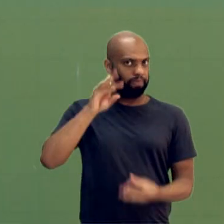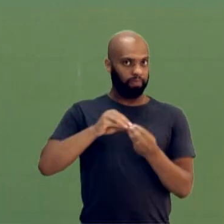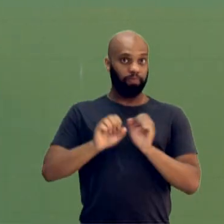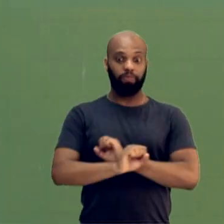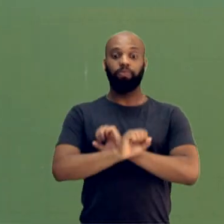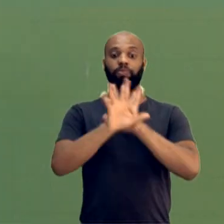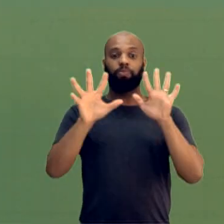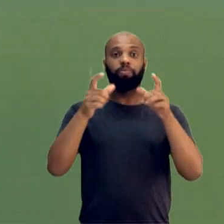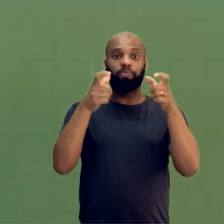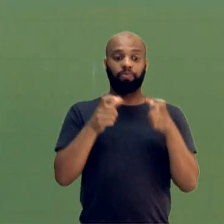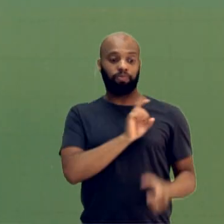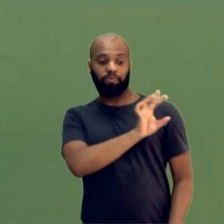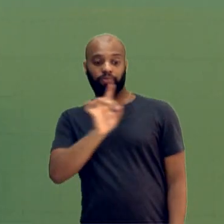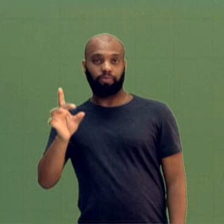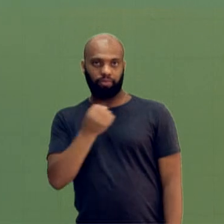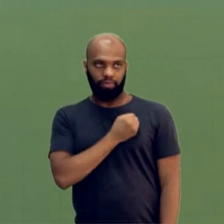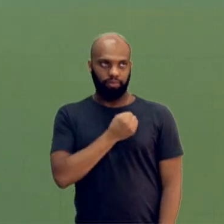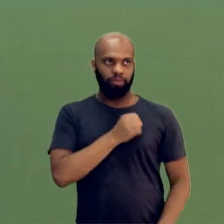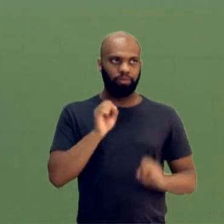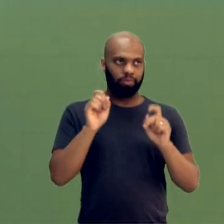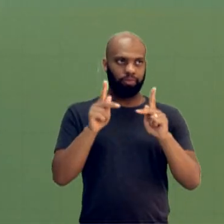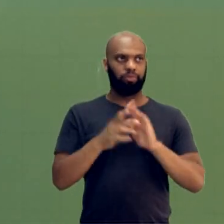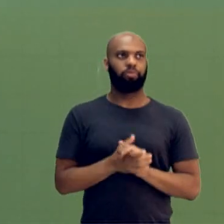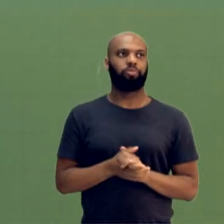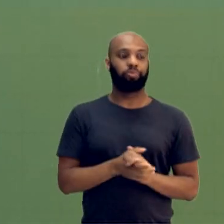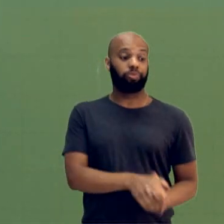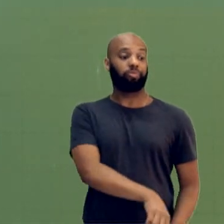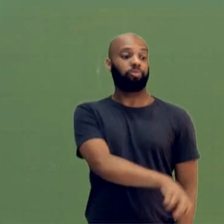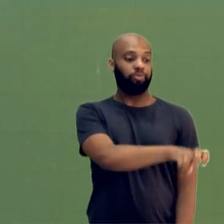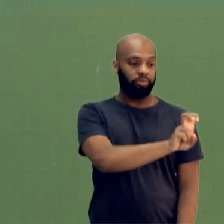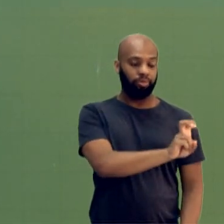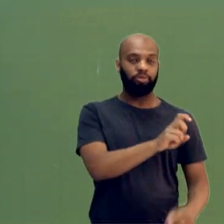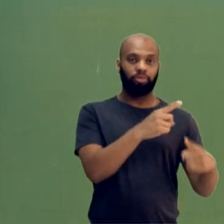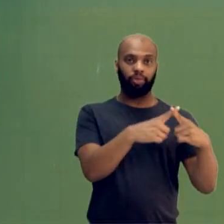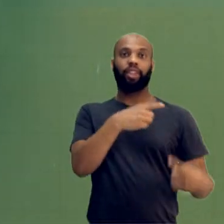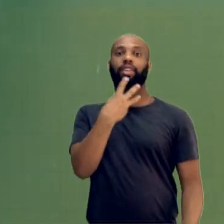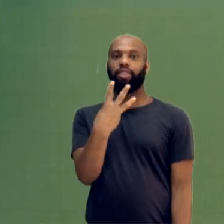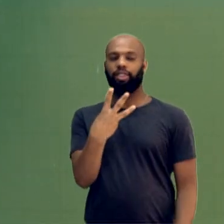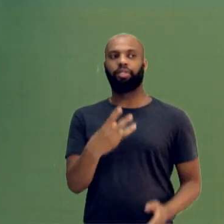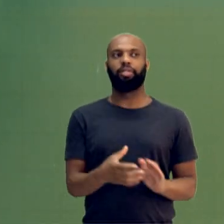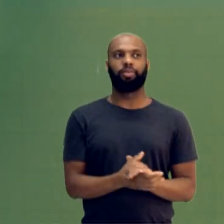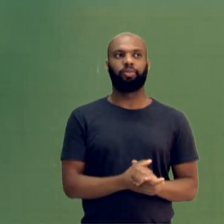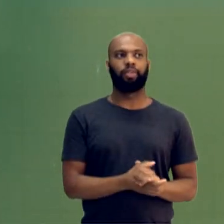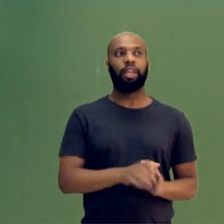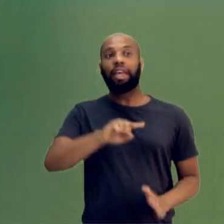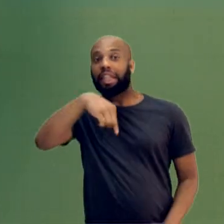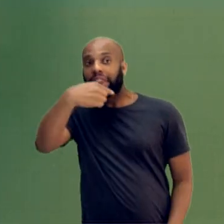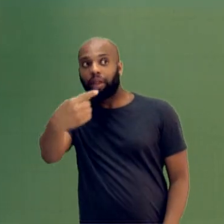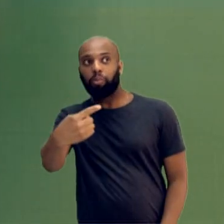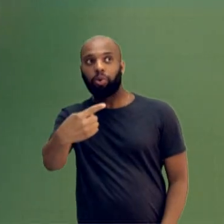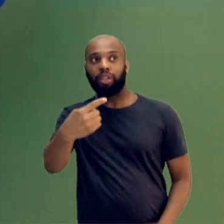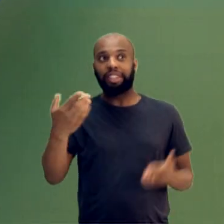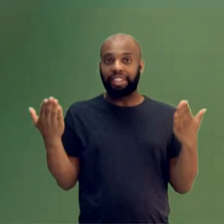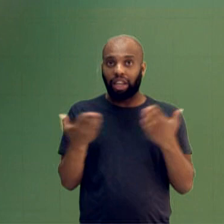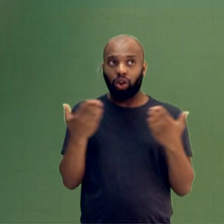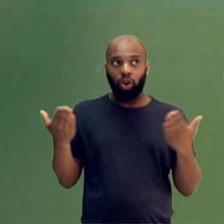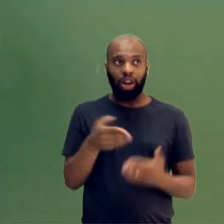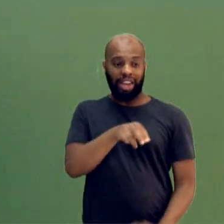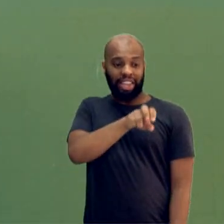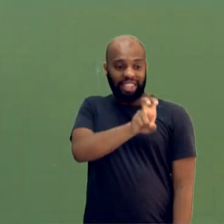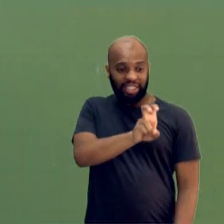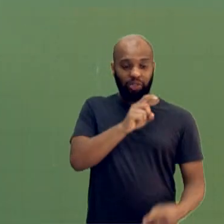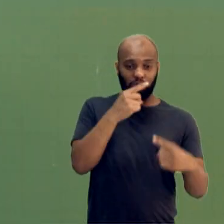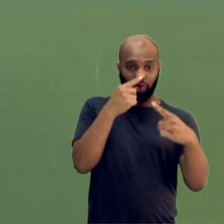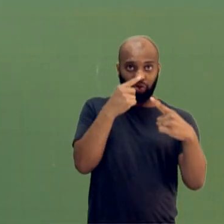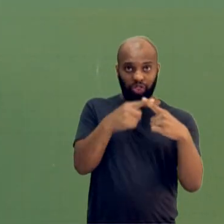saindo cada número, tá bom? Então, 5 vezes 3. 5 vezes menos a raiz